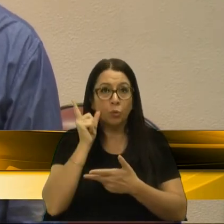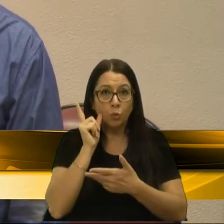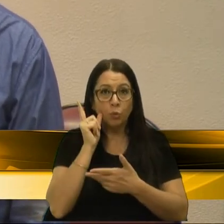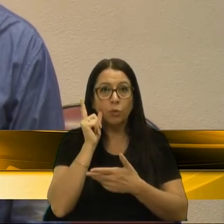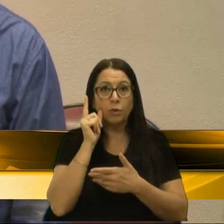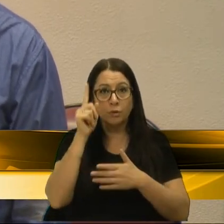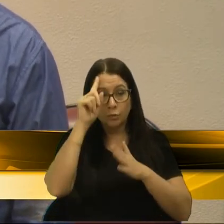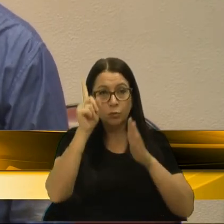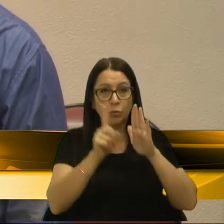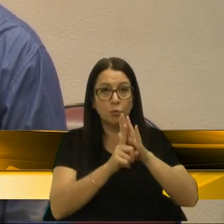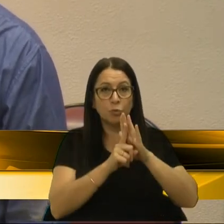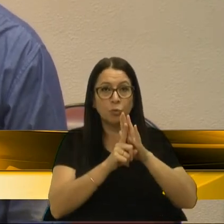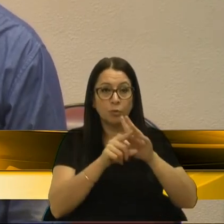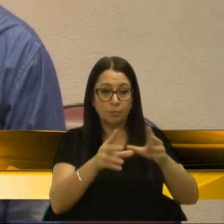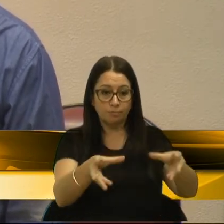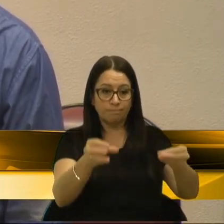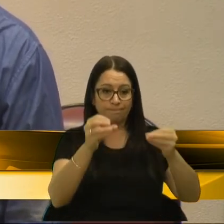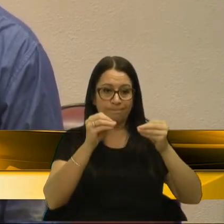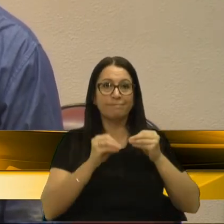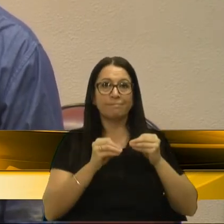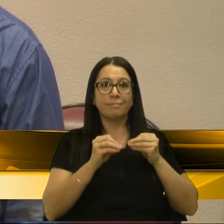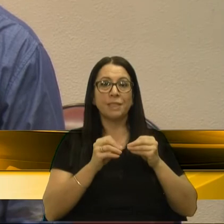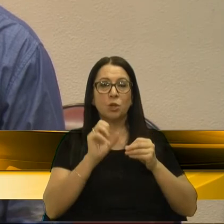esse proprietário saiu com a bits na mão, e